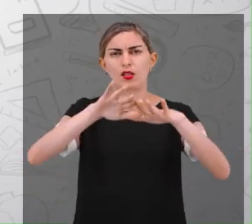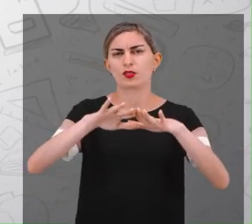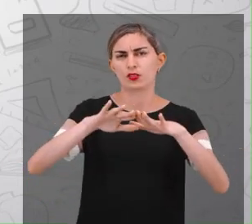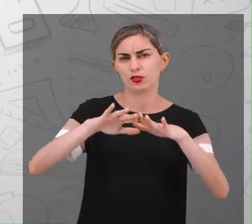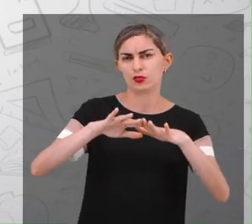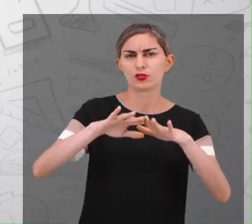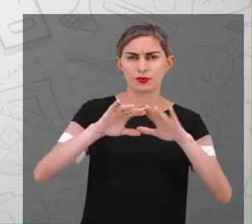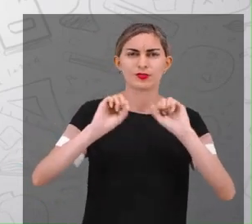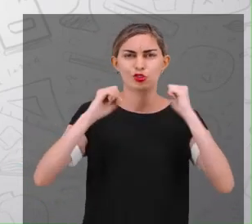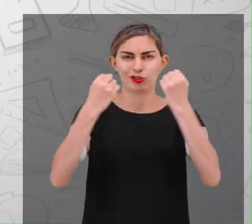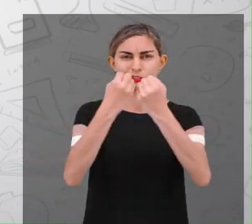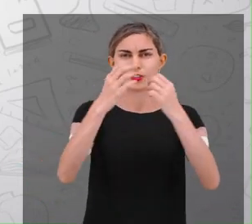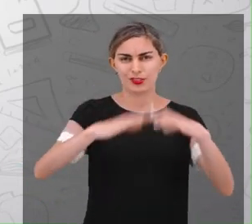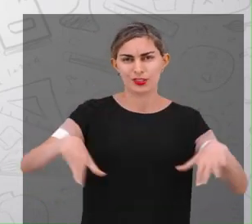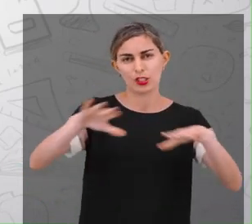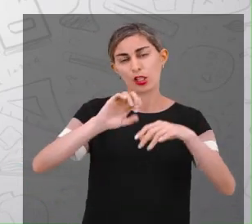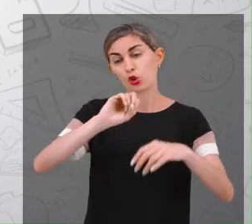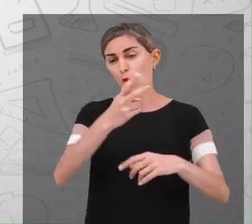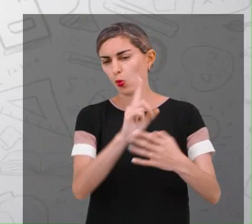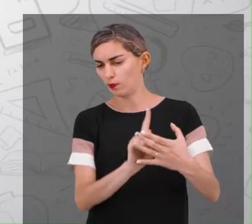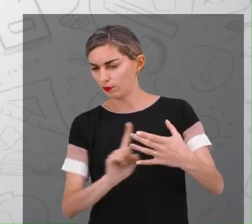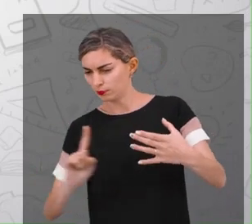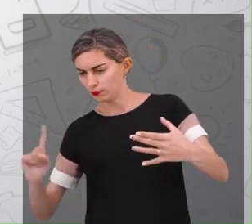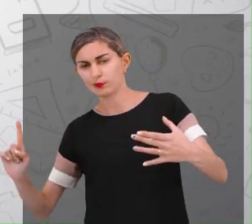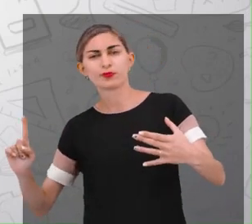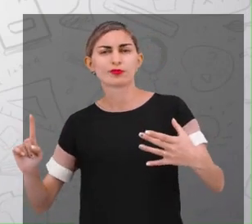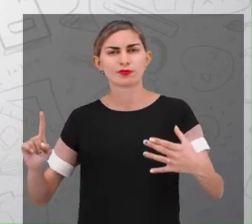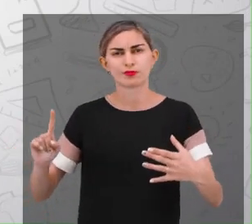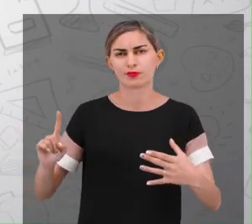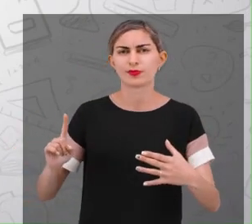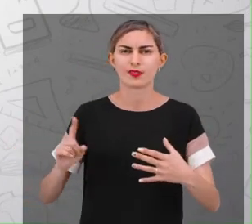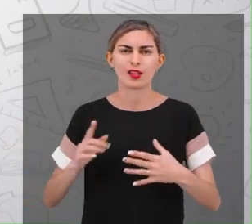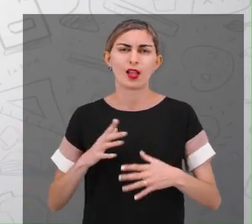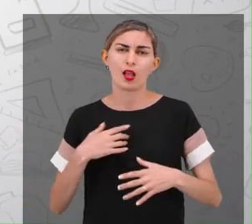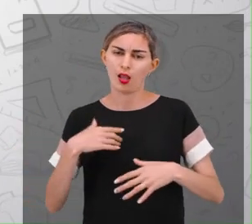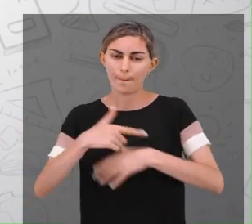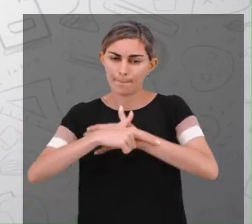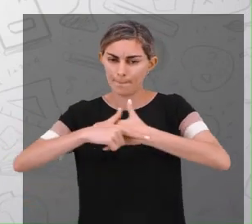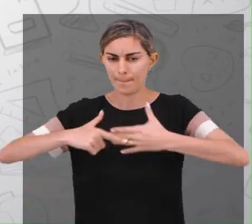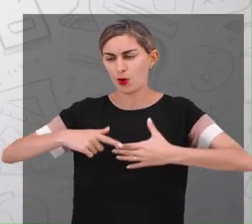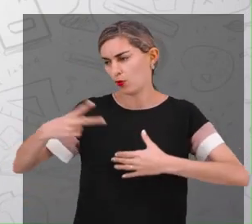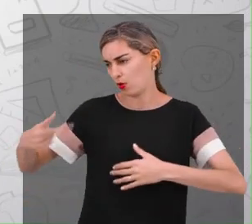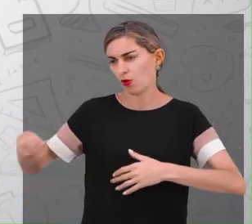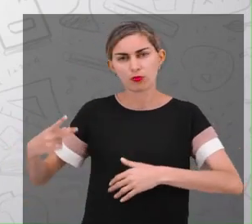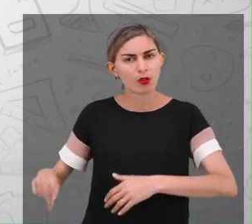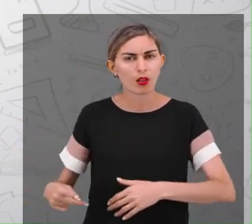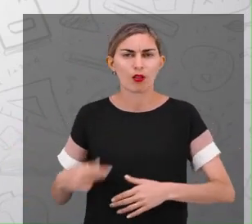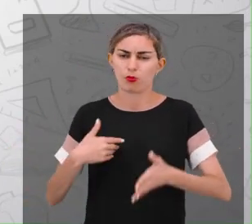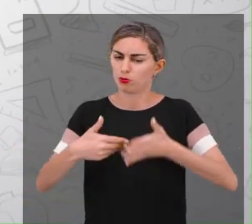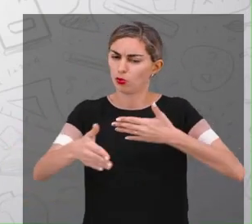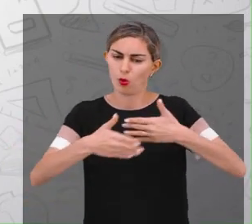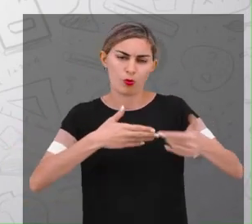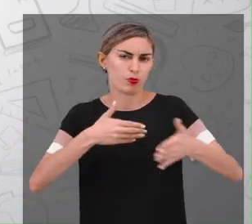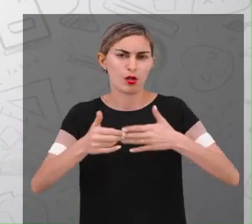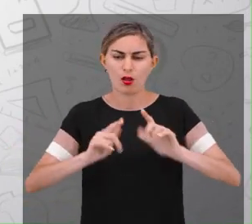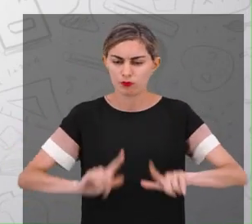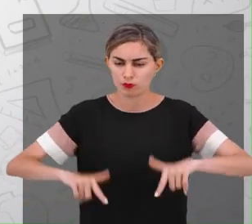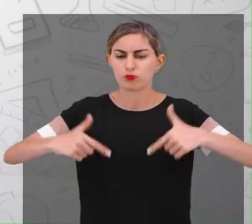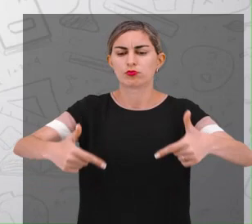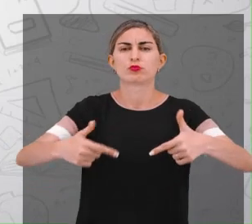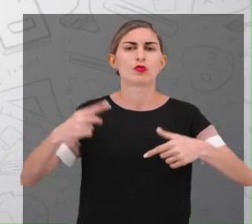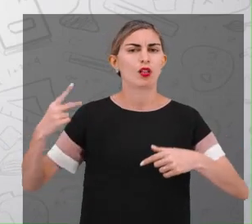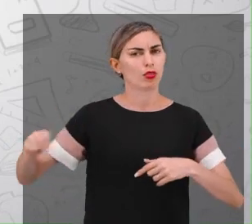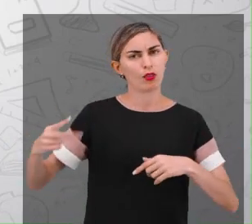no meio social ou estar isolado em situações complexas, é a moral dele que vai determinar qualquer ação que ele